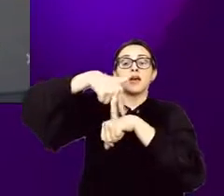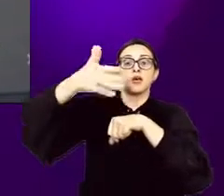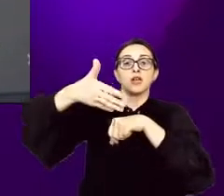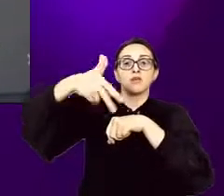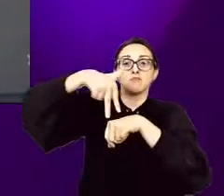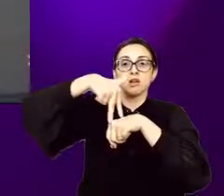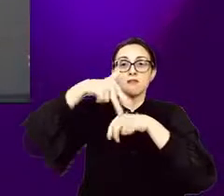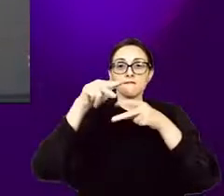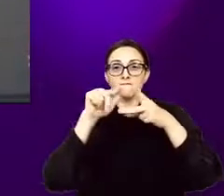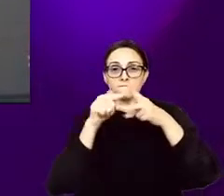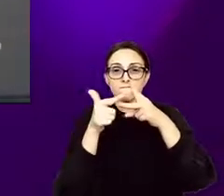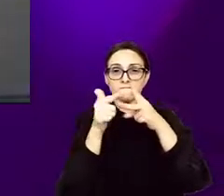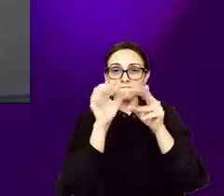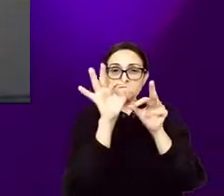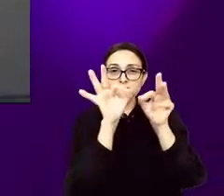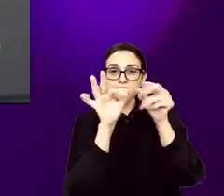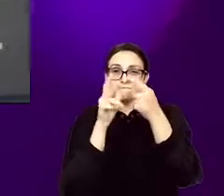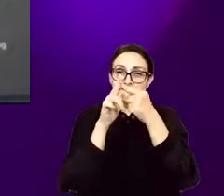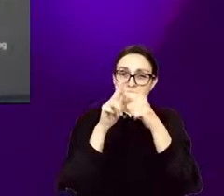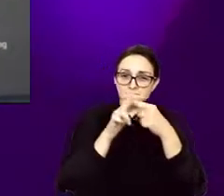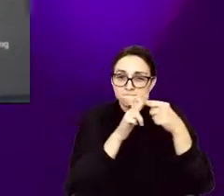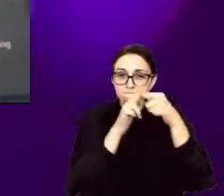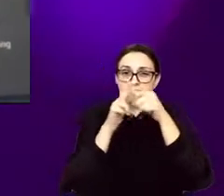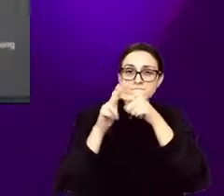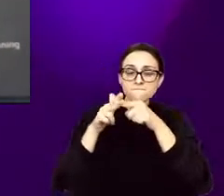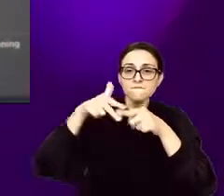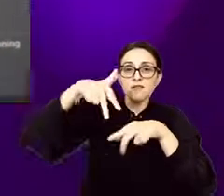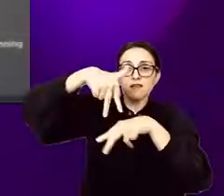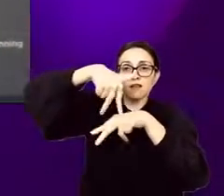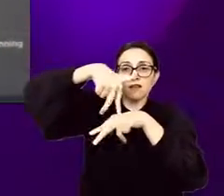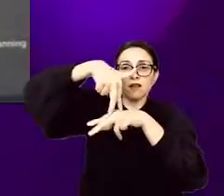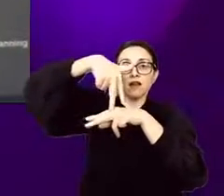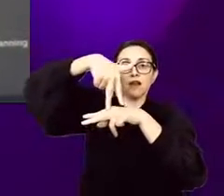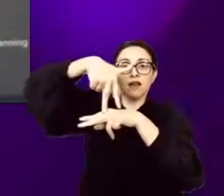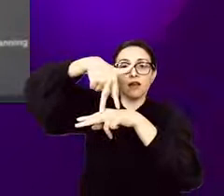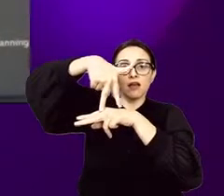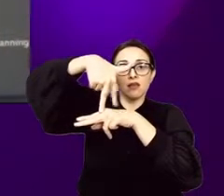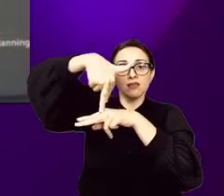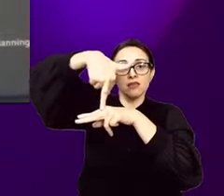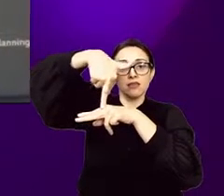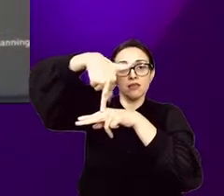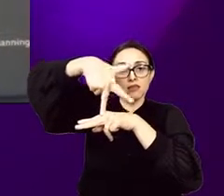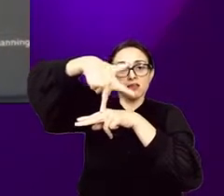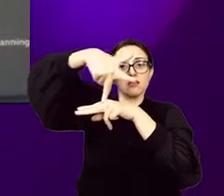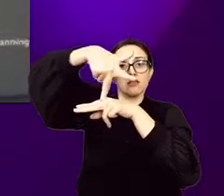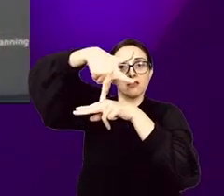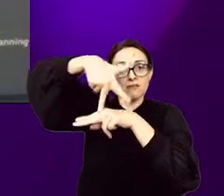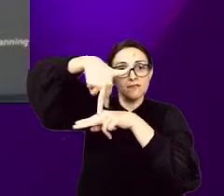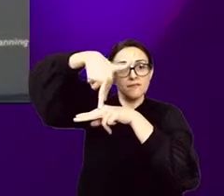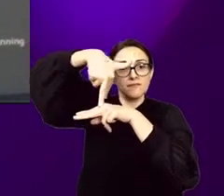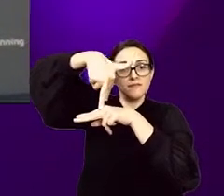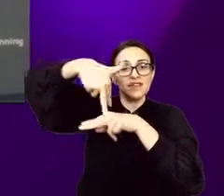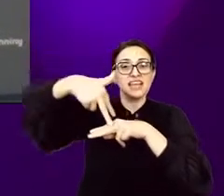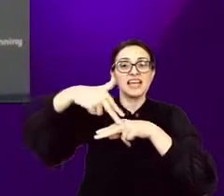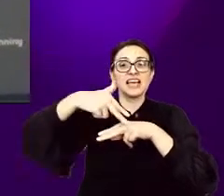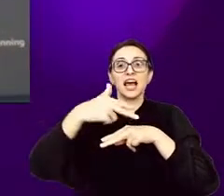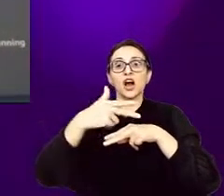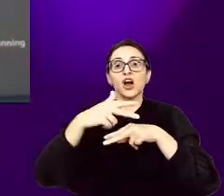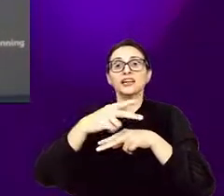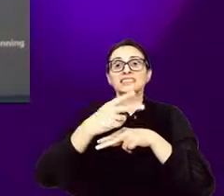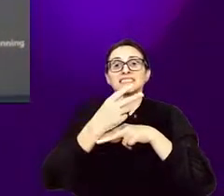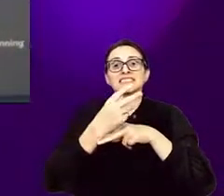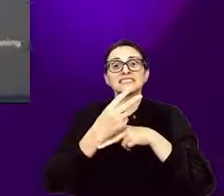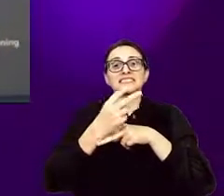como é que eu vou fletindo esse quadril para ver aonde que eu começo a ter impacto. Então, eu estou em 50 graus, 60 graus, 70